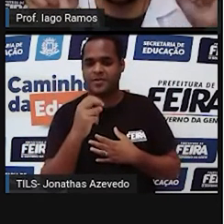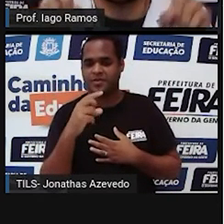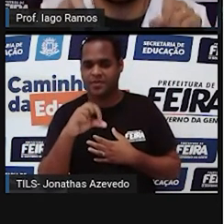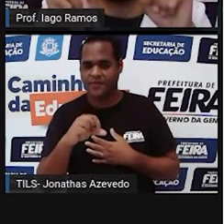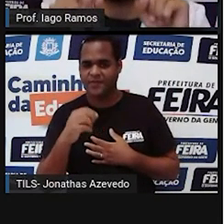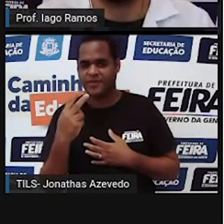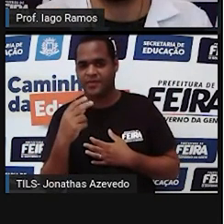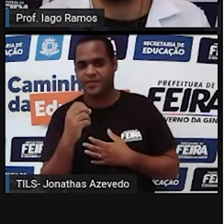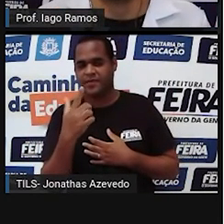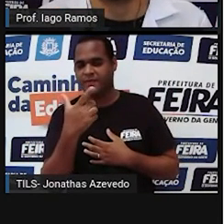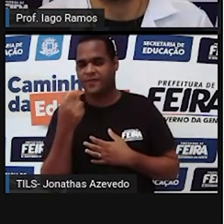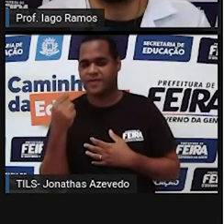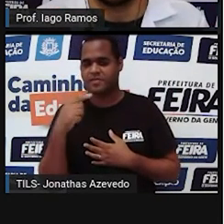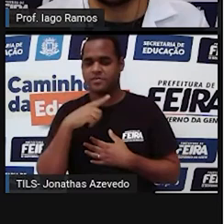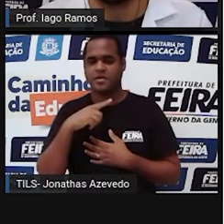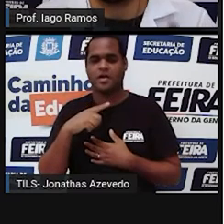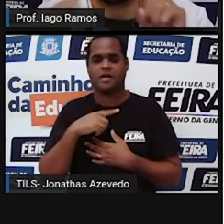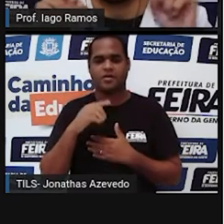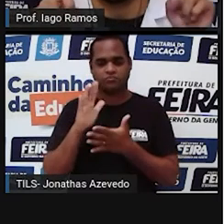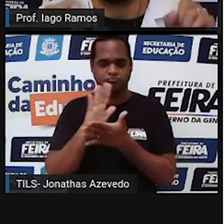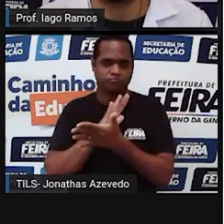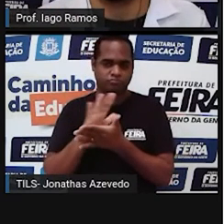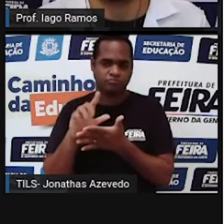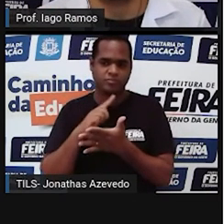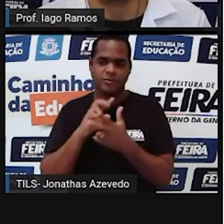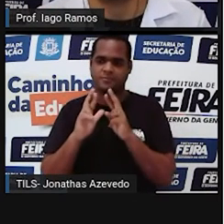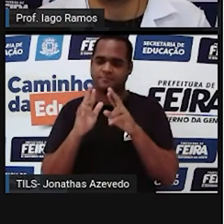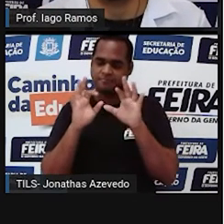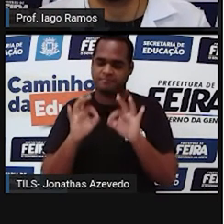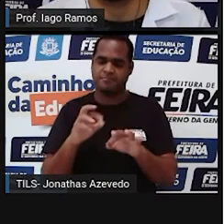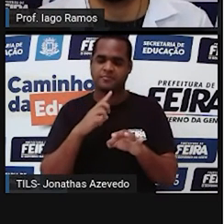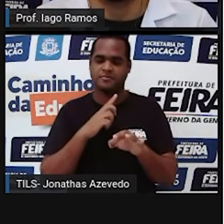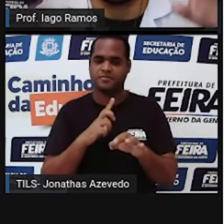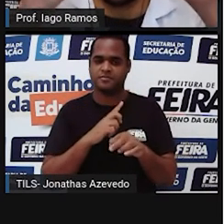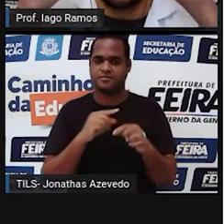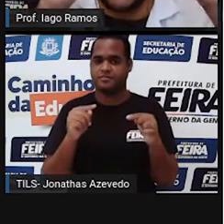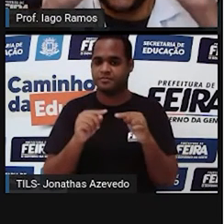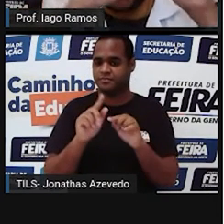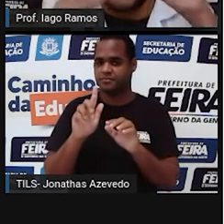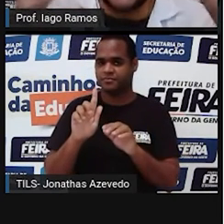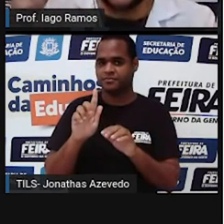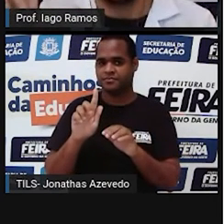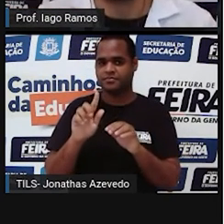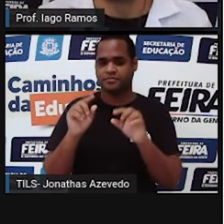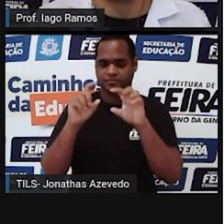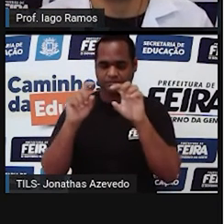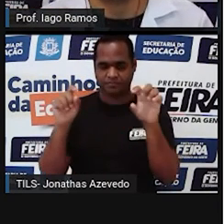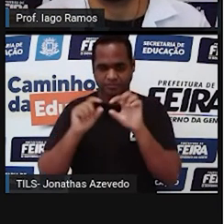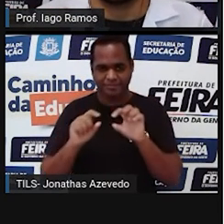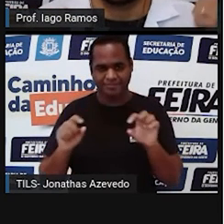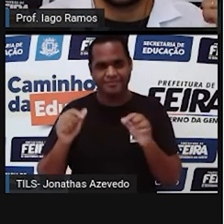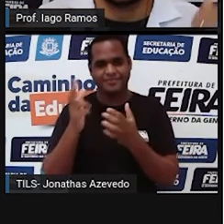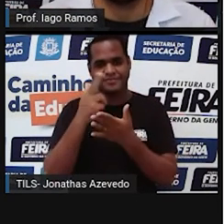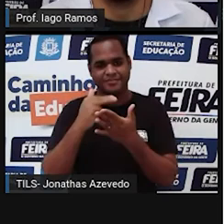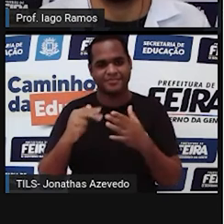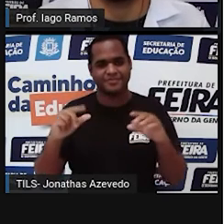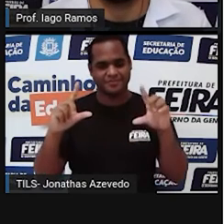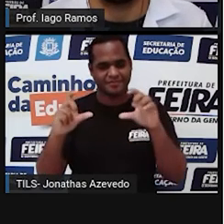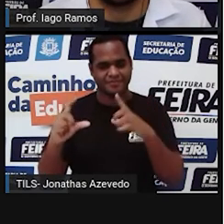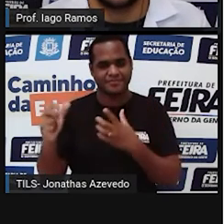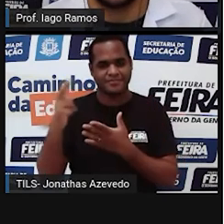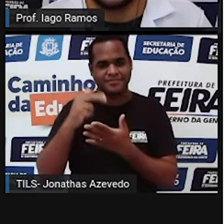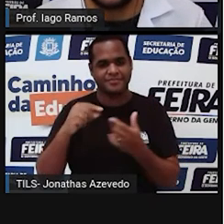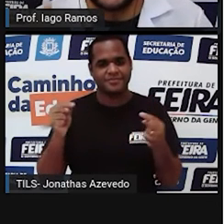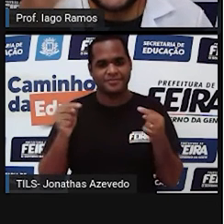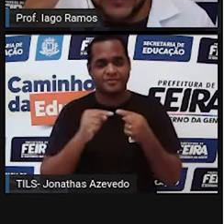e tinha até ali umas barrinhas em pé, né? Umas colunas em pé ali, colunas verticais, mas os desenhozinhos fazem com que aquele ali seja